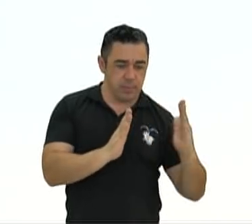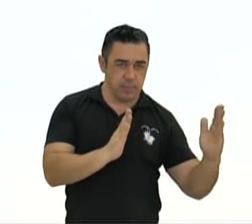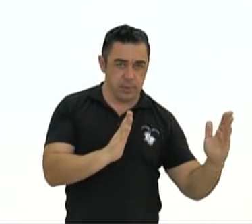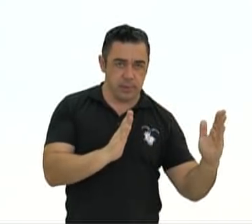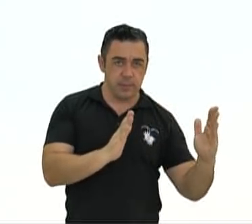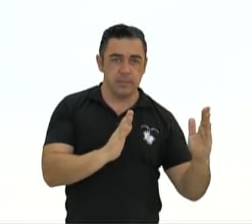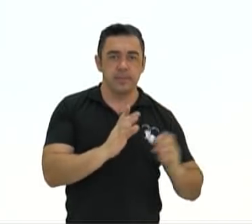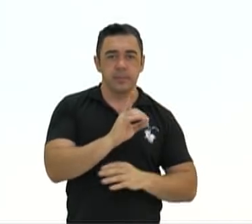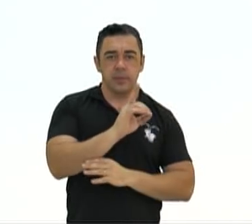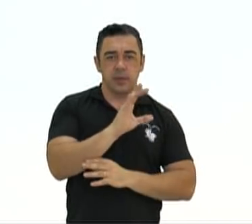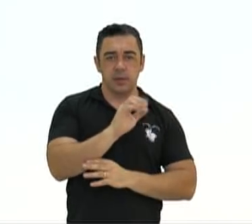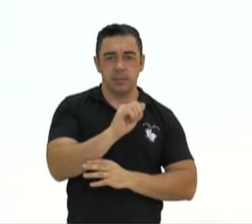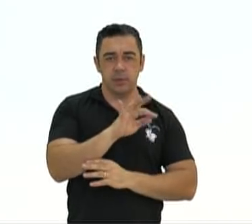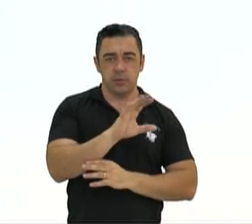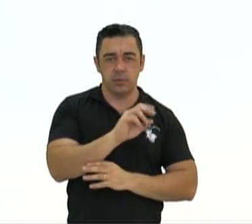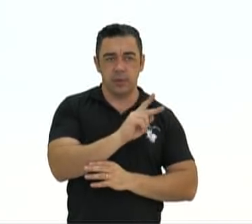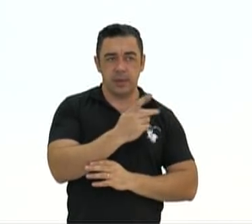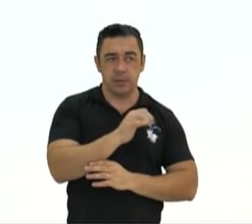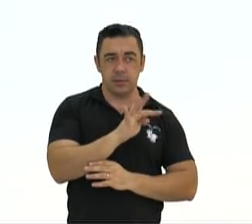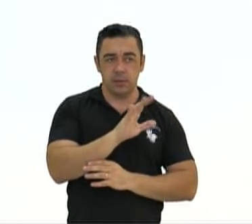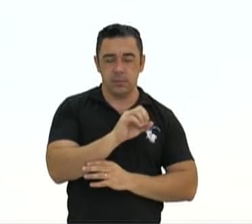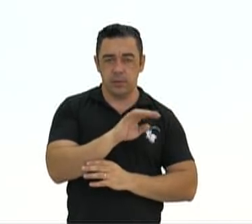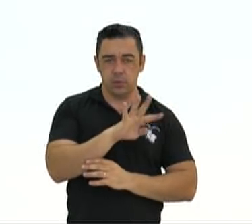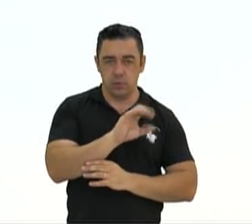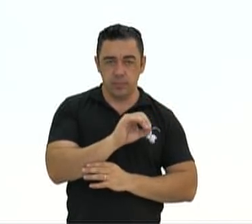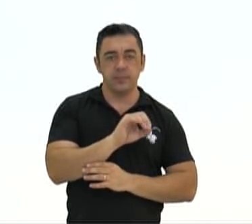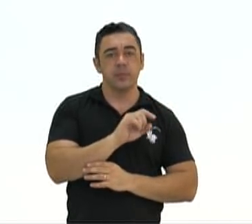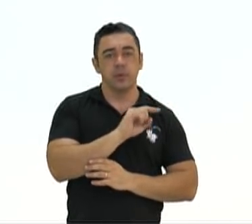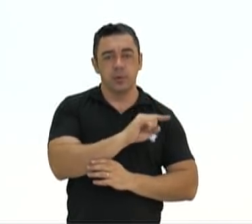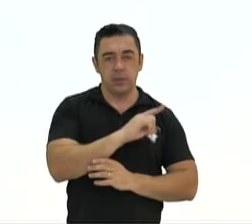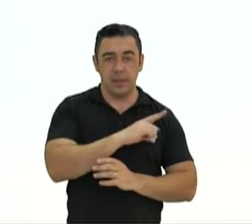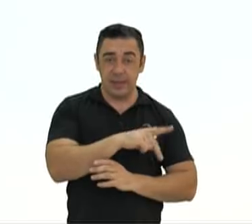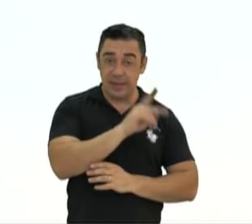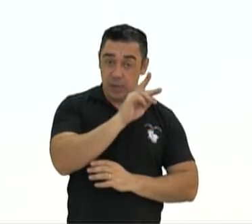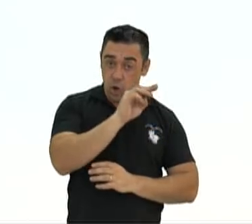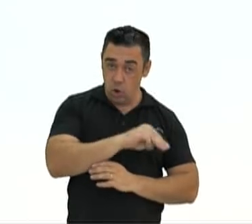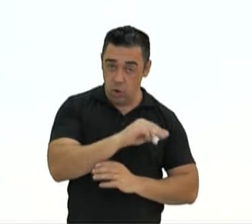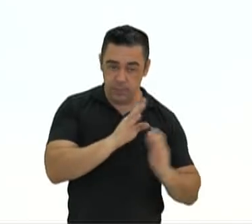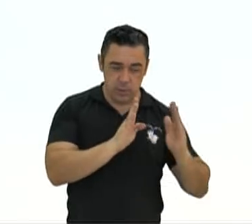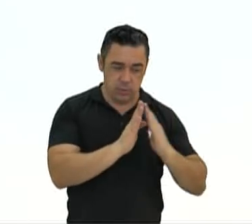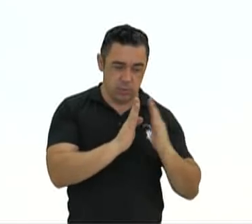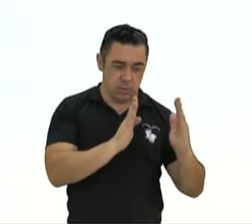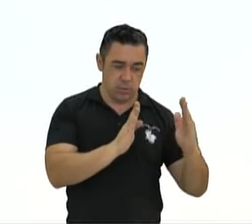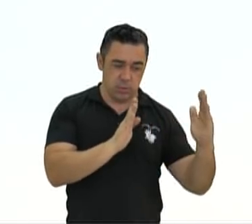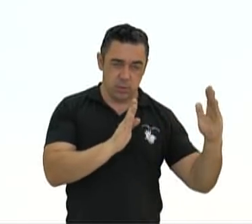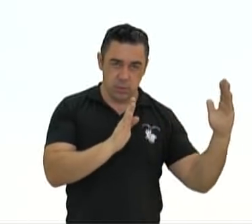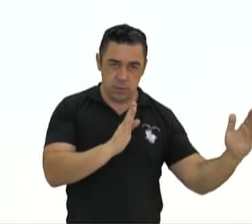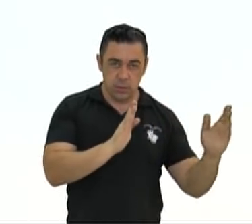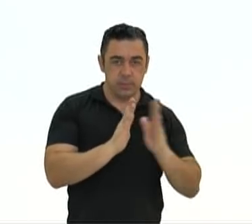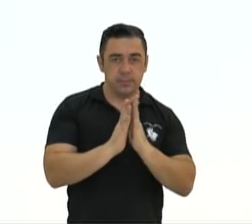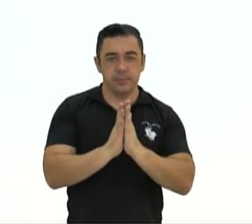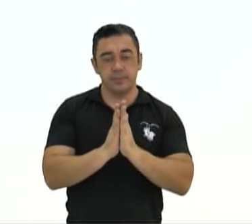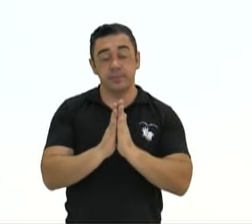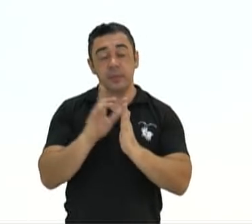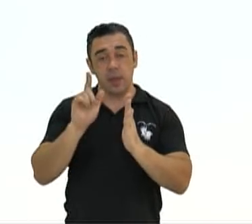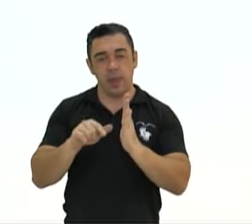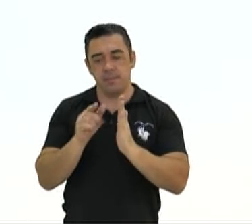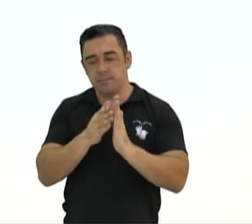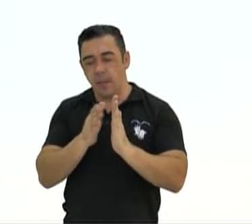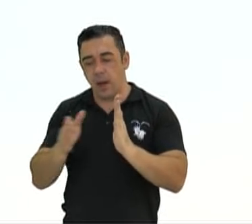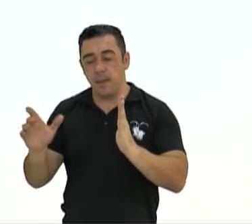é o decâmetro, hectômetro e quilômetro cúbico, e unidades de medida para medir